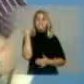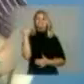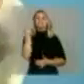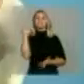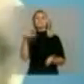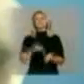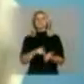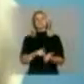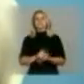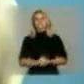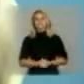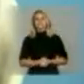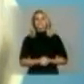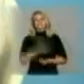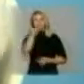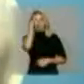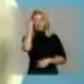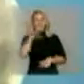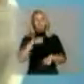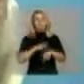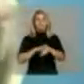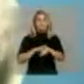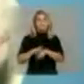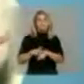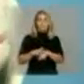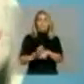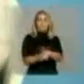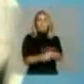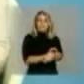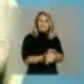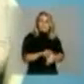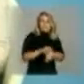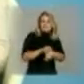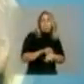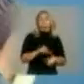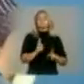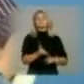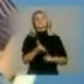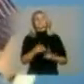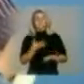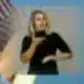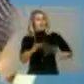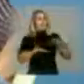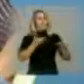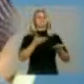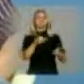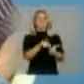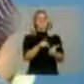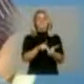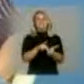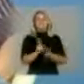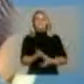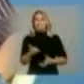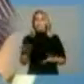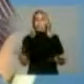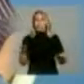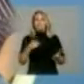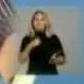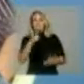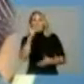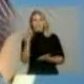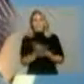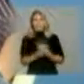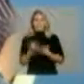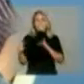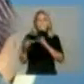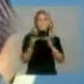série. As vítimas da Hanseníase também a idolatravam, não é? Sim, com certeza. Até hoje, de vez em quando, aparece algum contato,